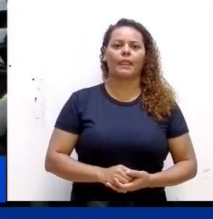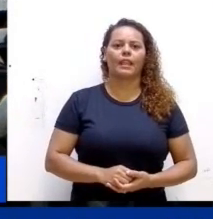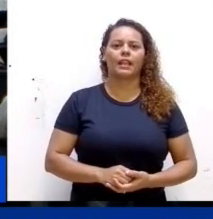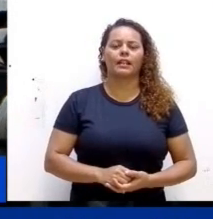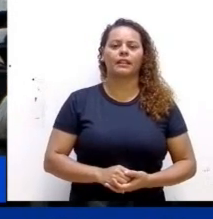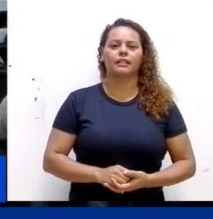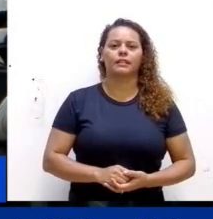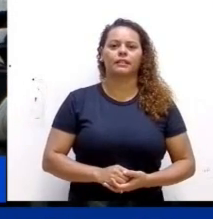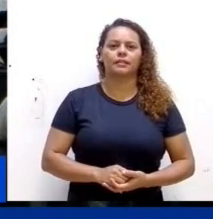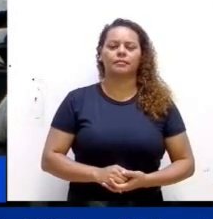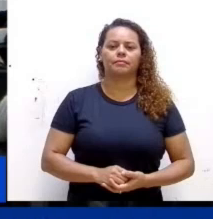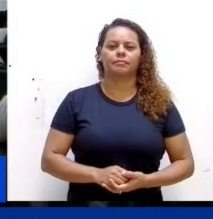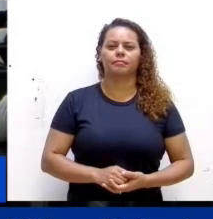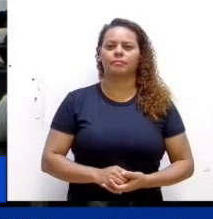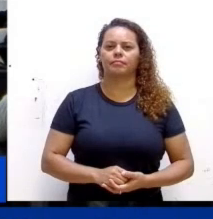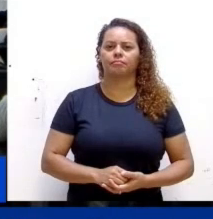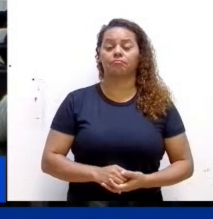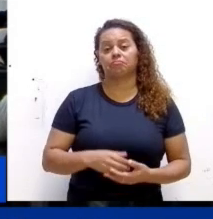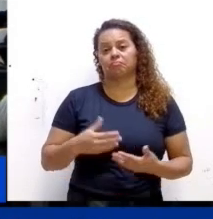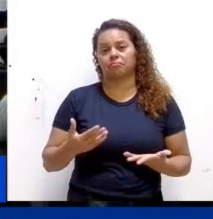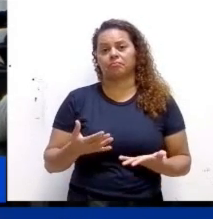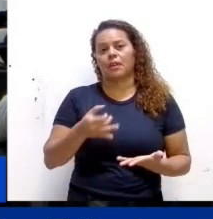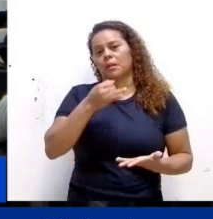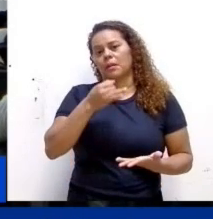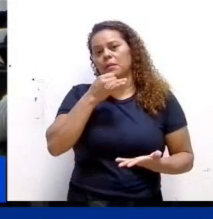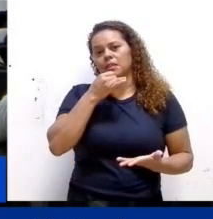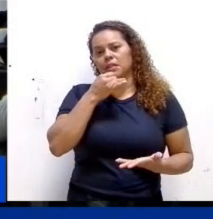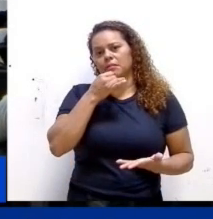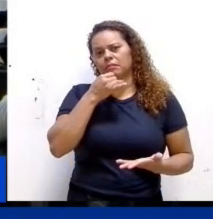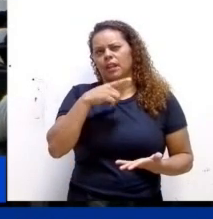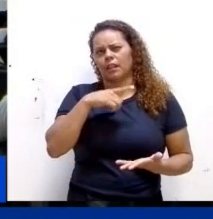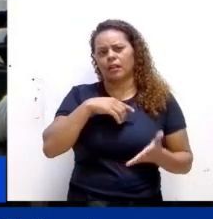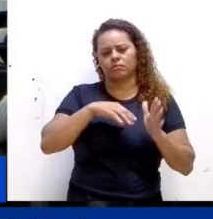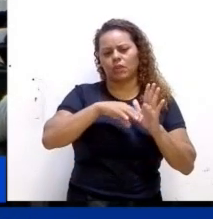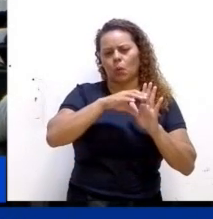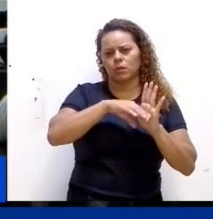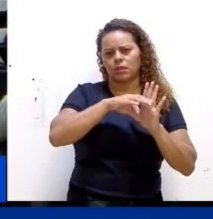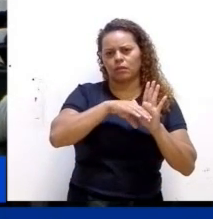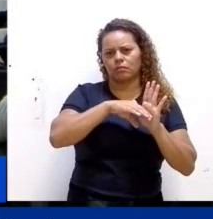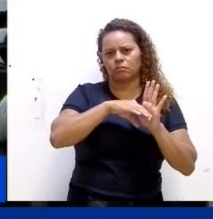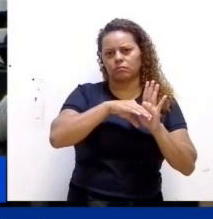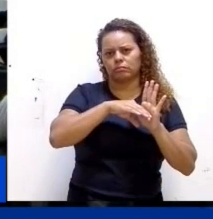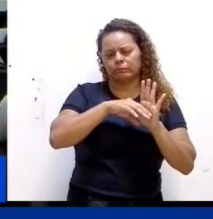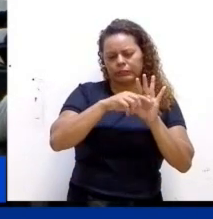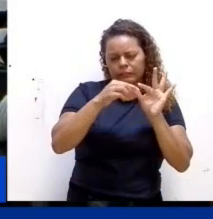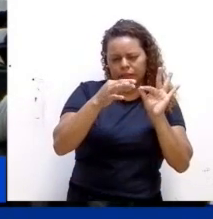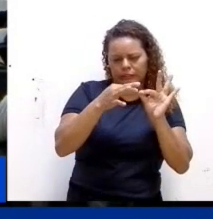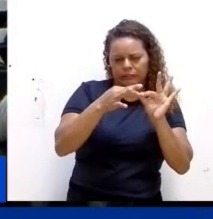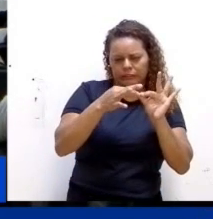se você não há um conceito legal de família,